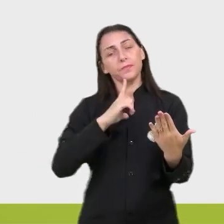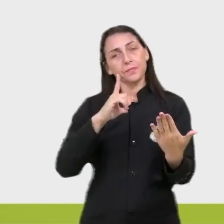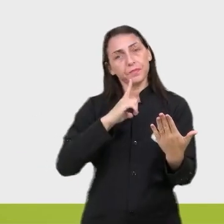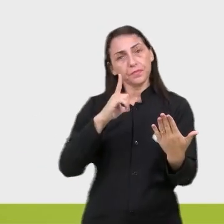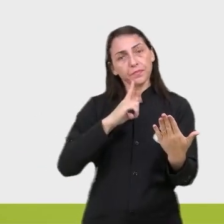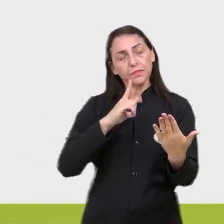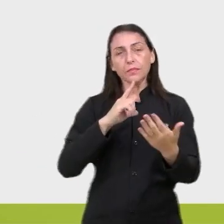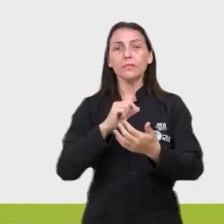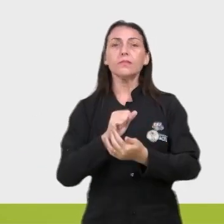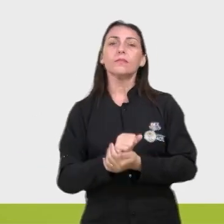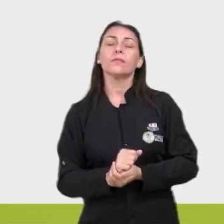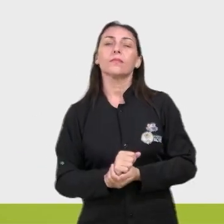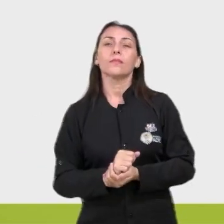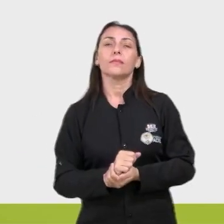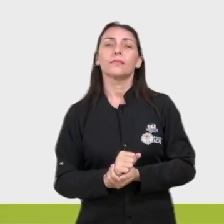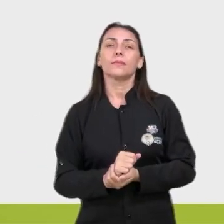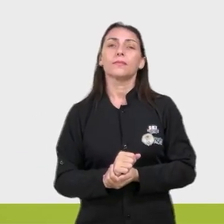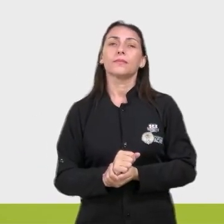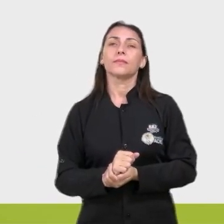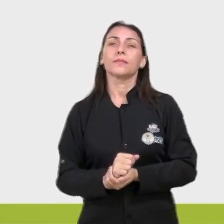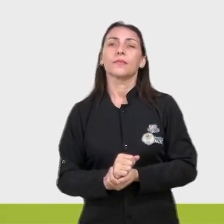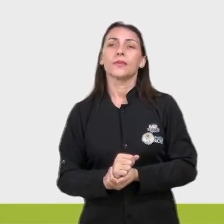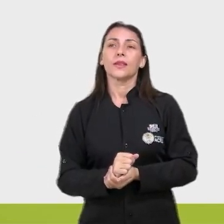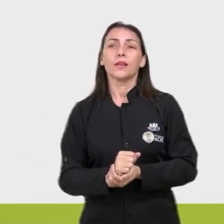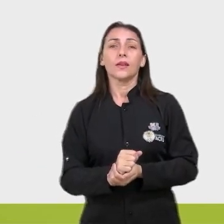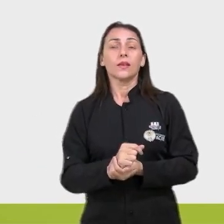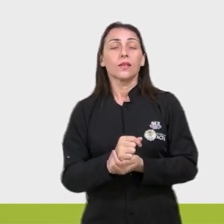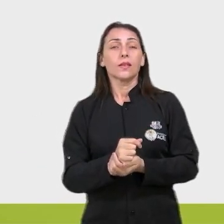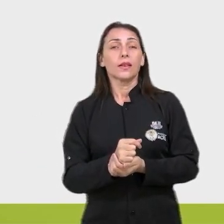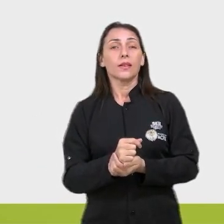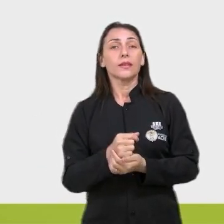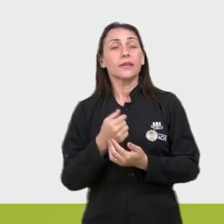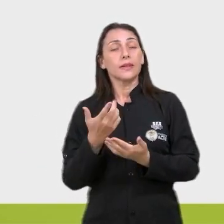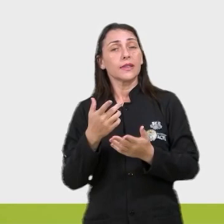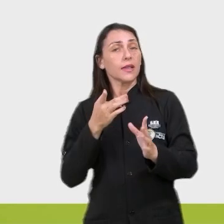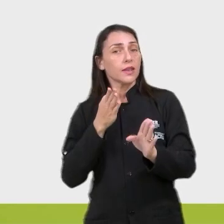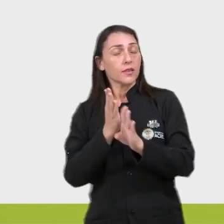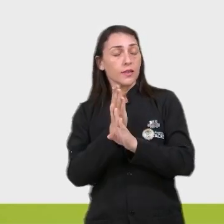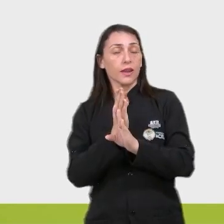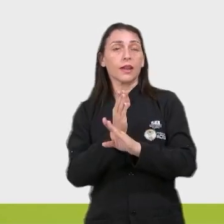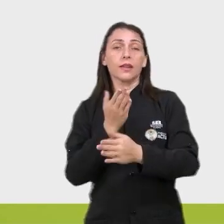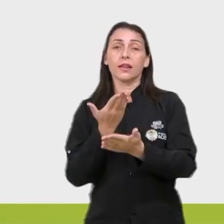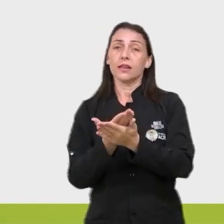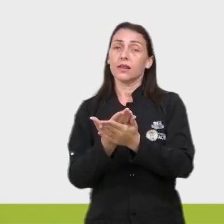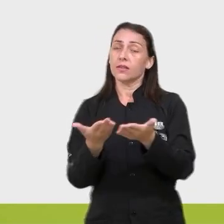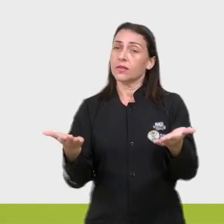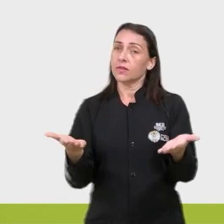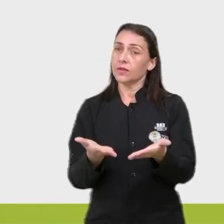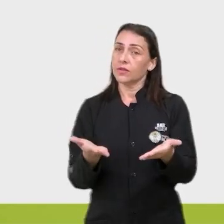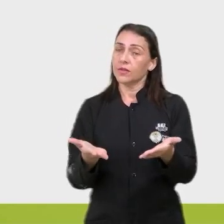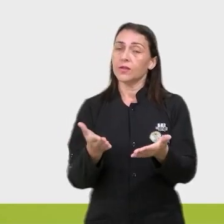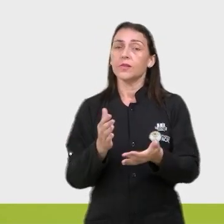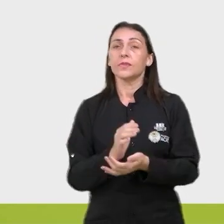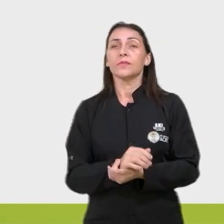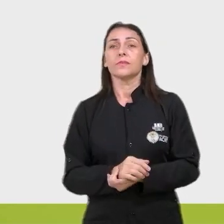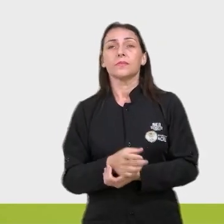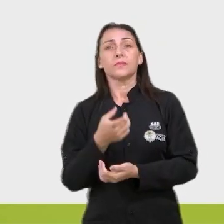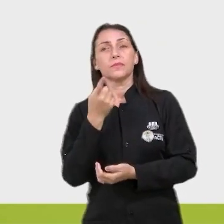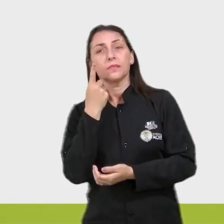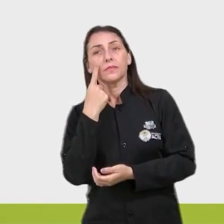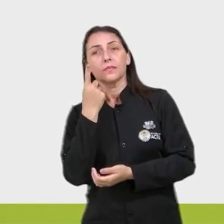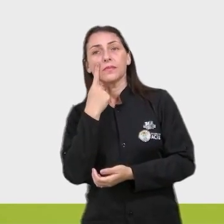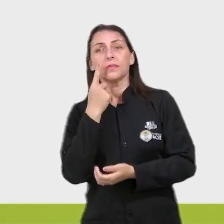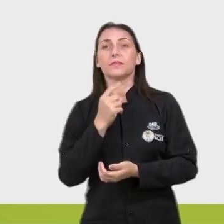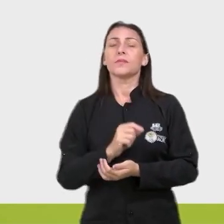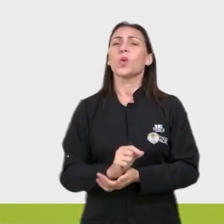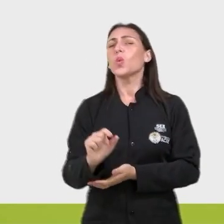para a geografia, quais são eles, e é isso que nós vamos aí identificar na aula de hoje, tá? Então, vamos lá.